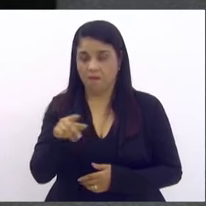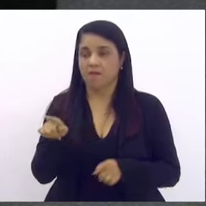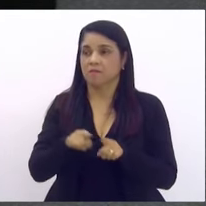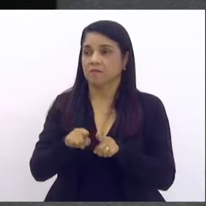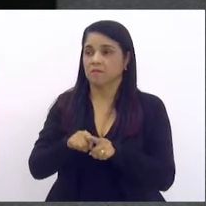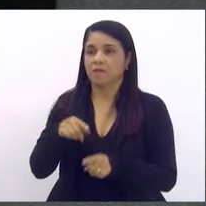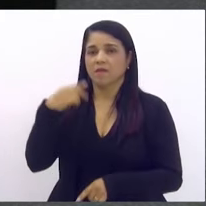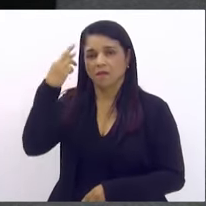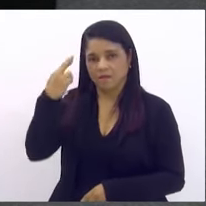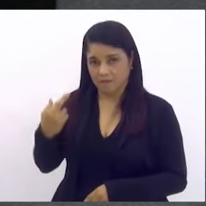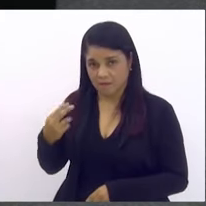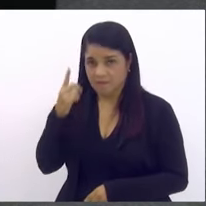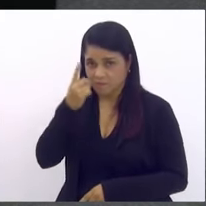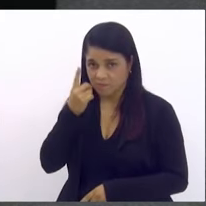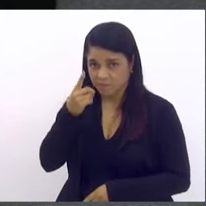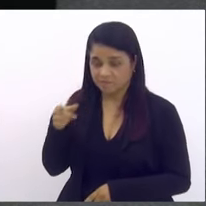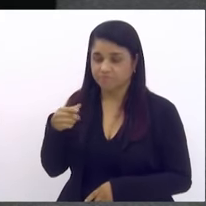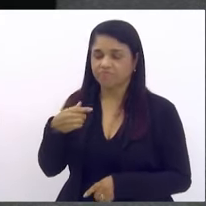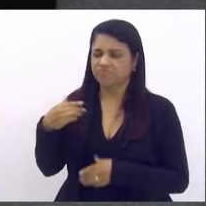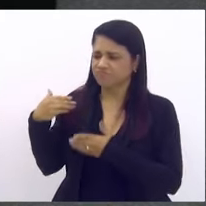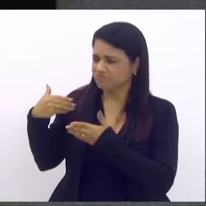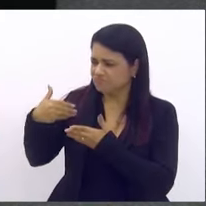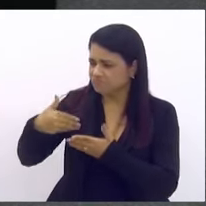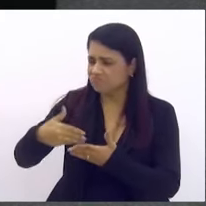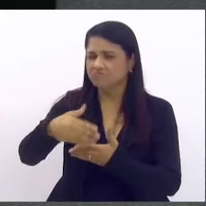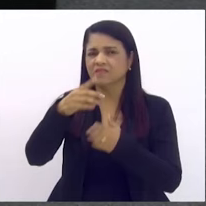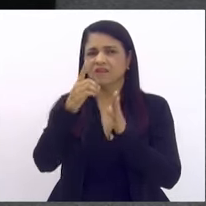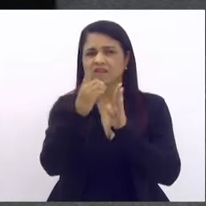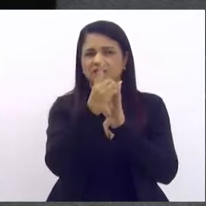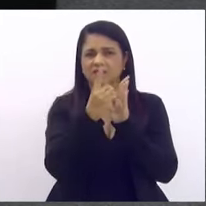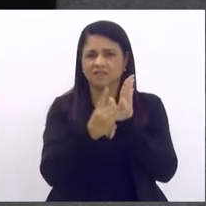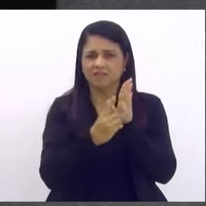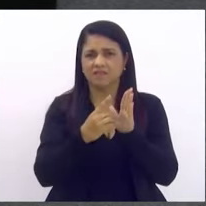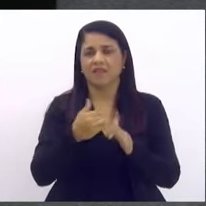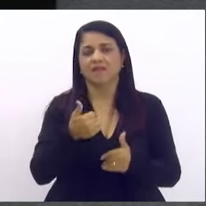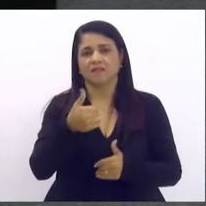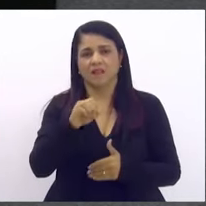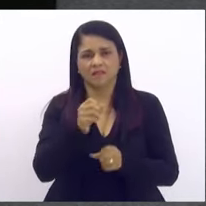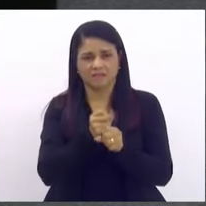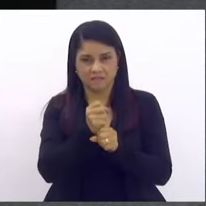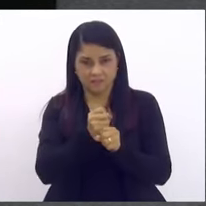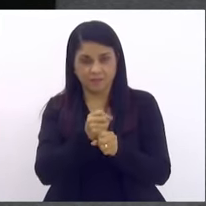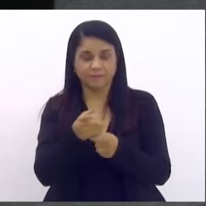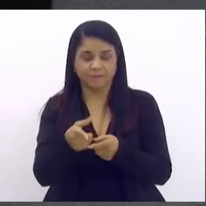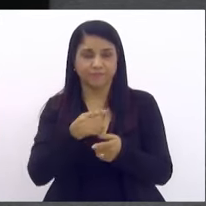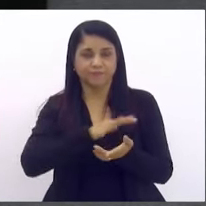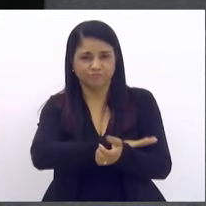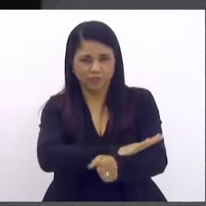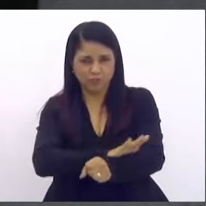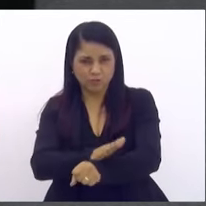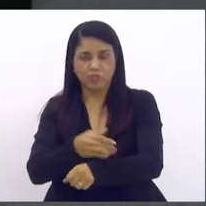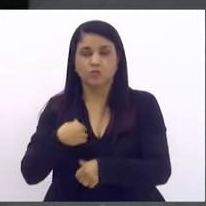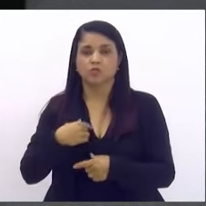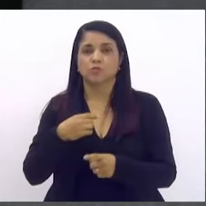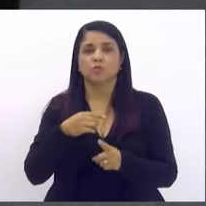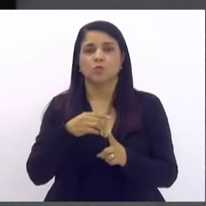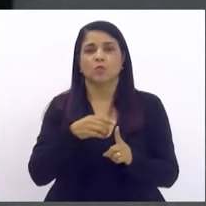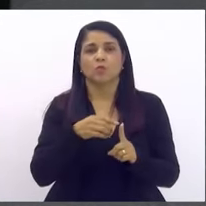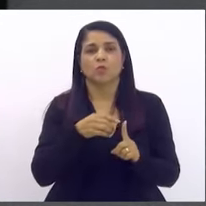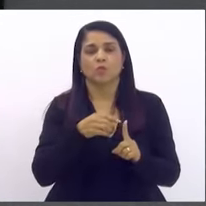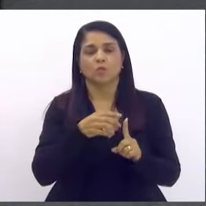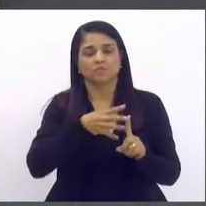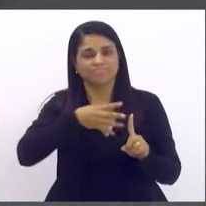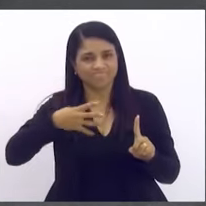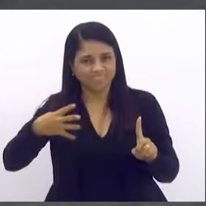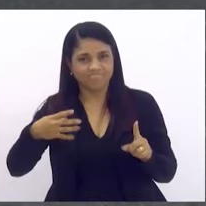foram alvo de preconceito ao longo das décadas etc como por exemp homosexuais é um exemplo a área religiosa